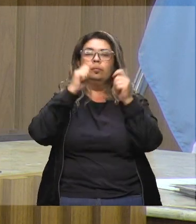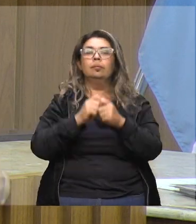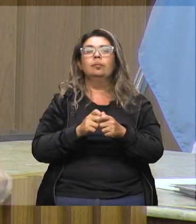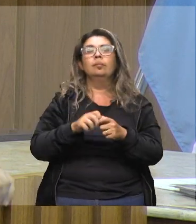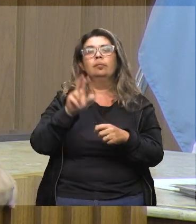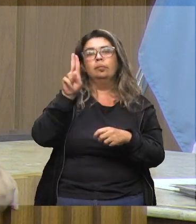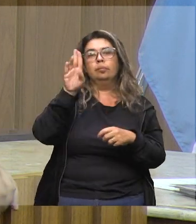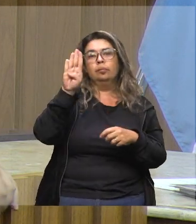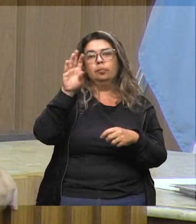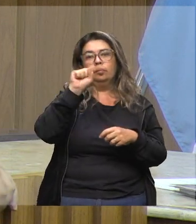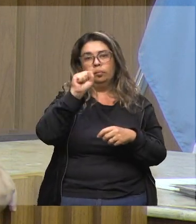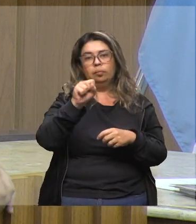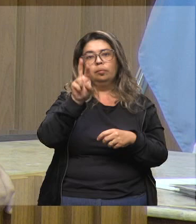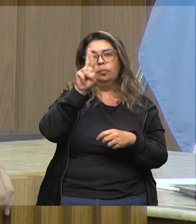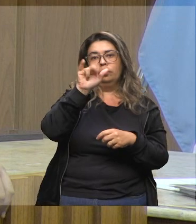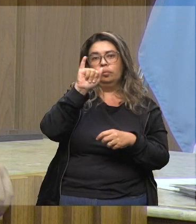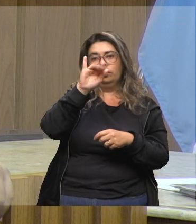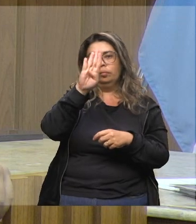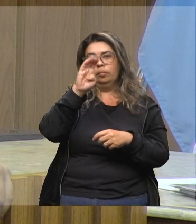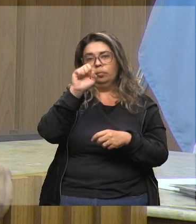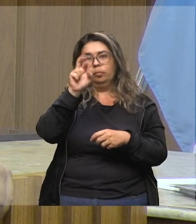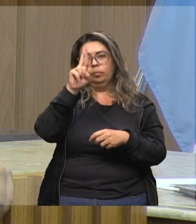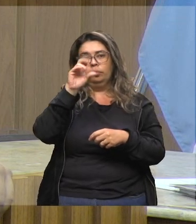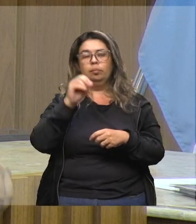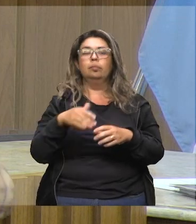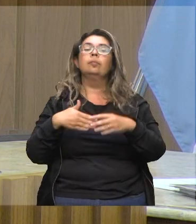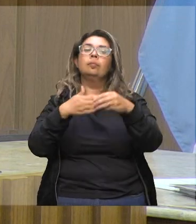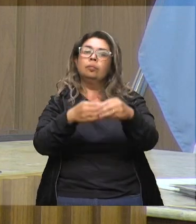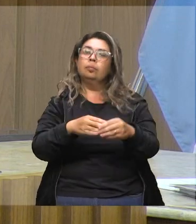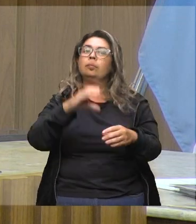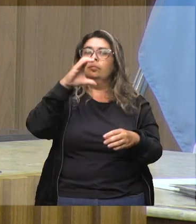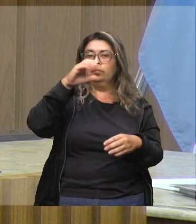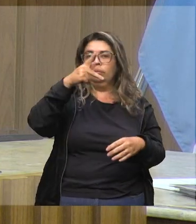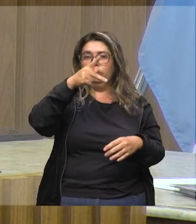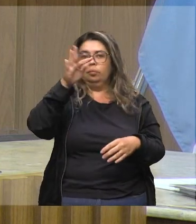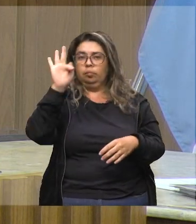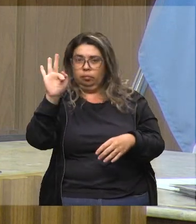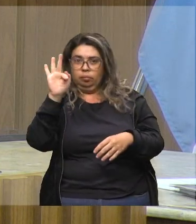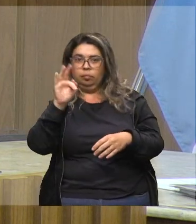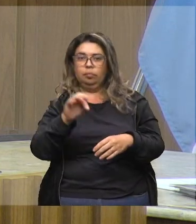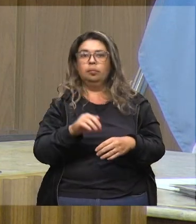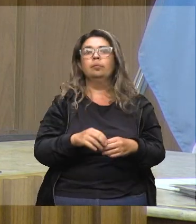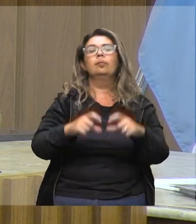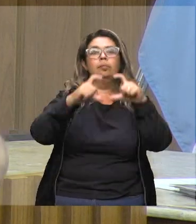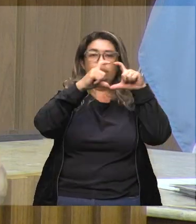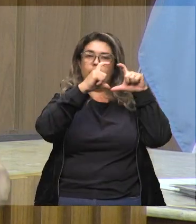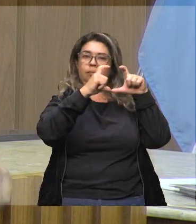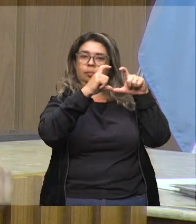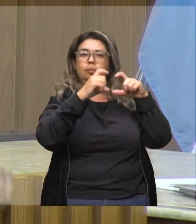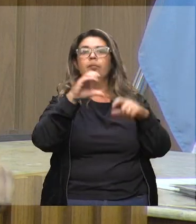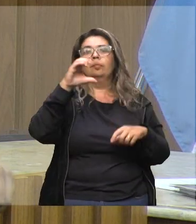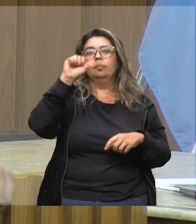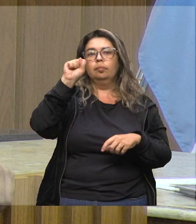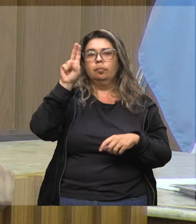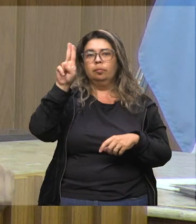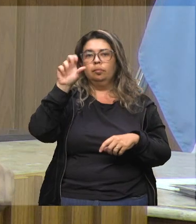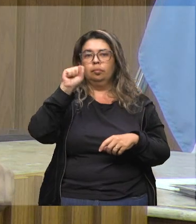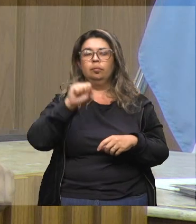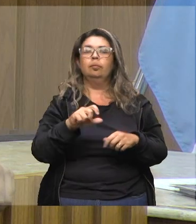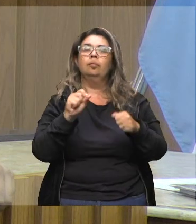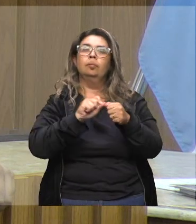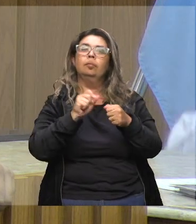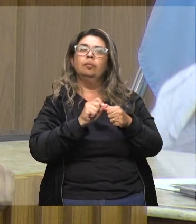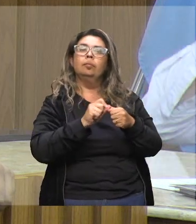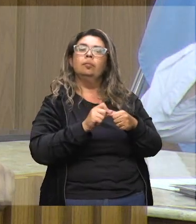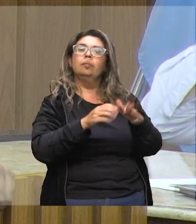Vila Ribeiro. A pessoa tem que levar aí apenas o CPF e o cartão SUS. E pode estar agendando o seu exame